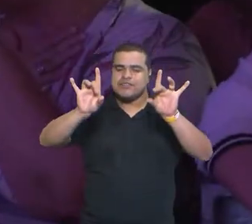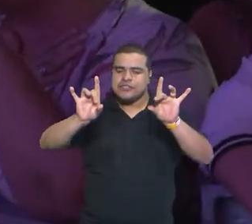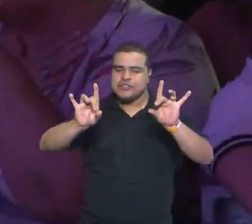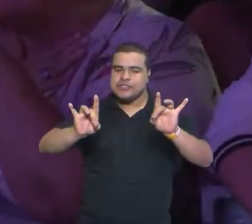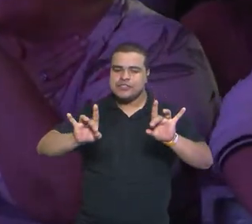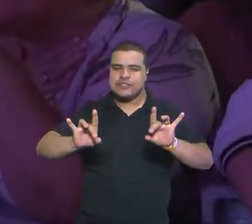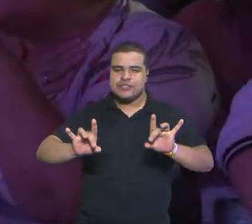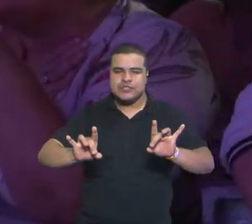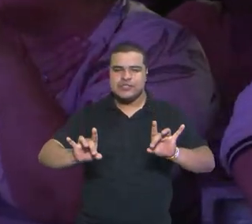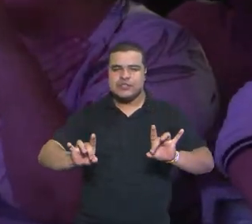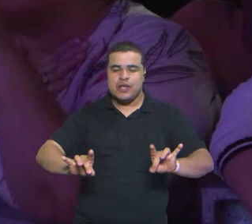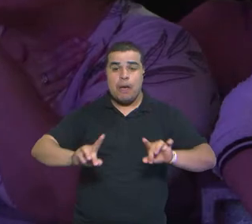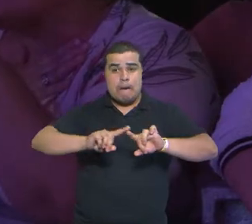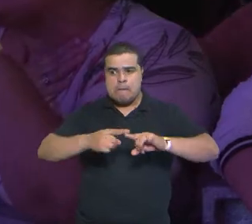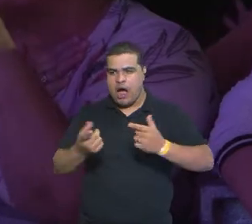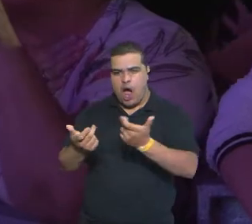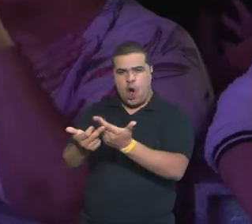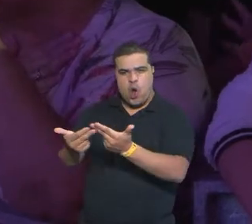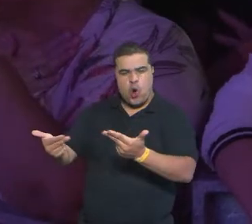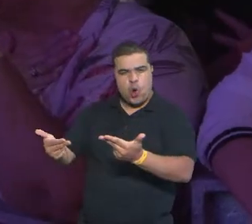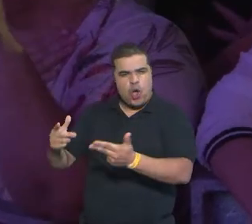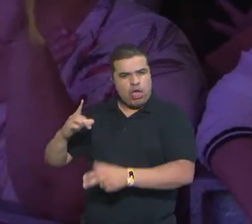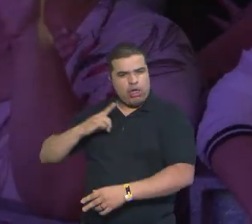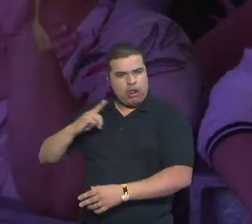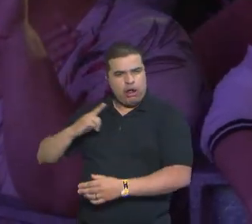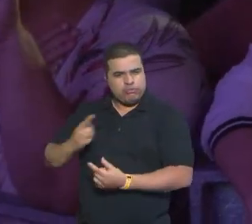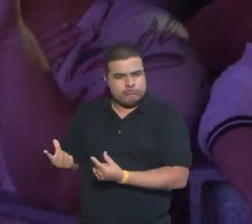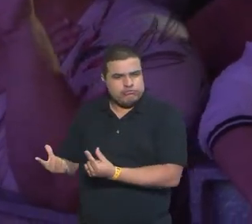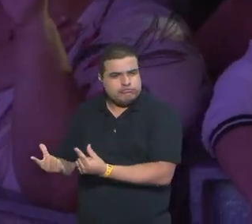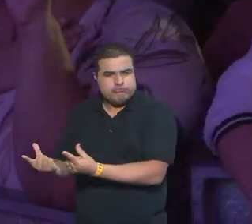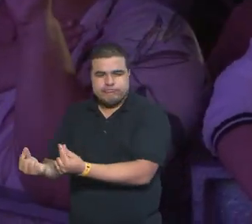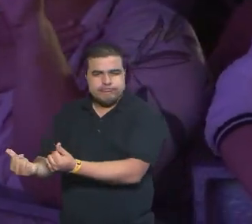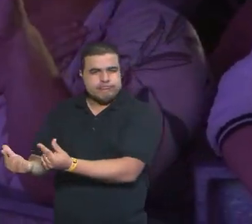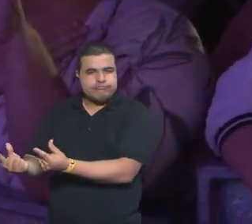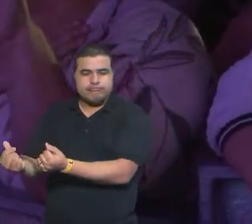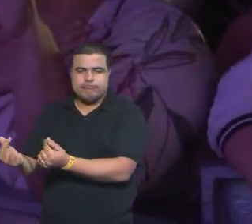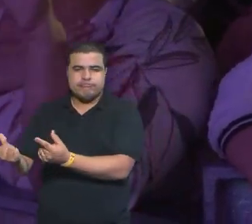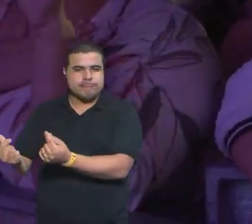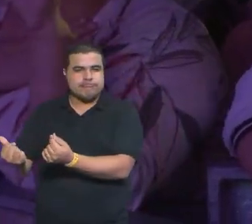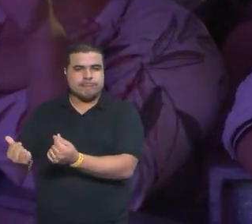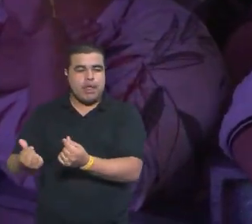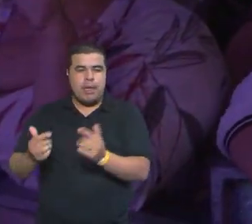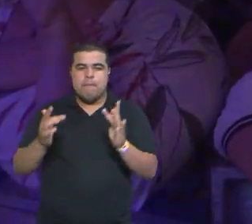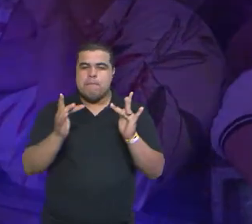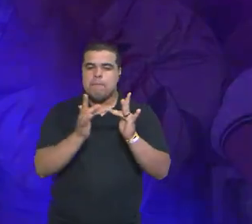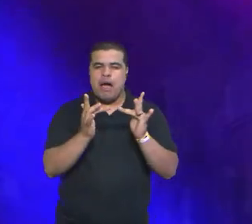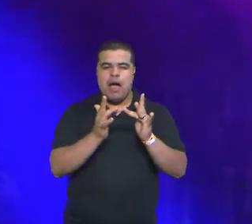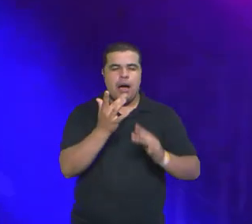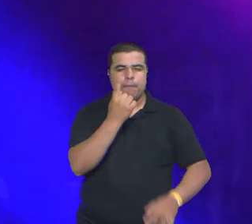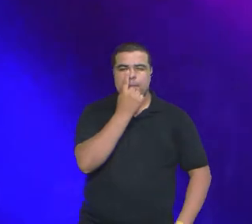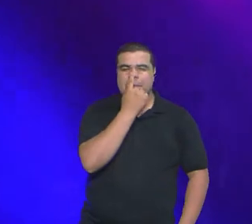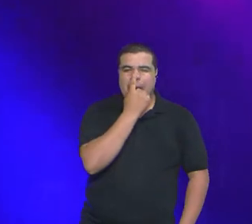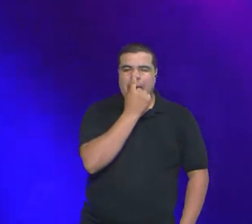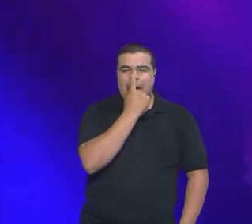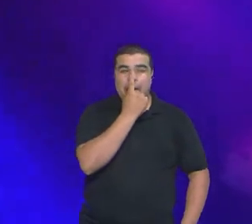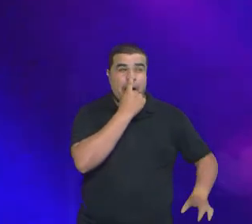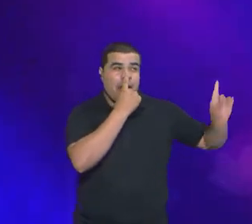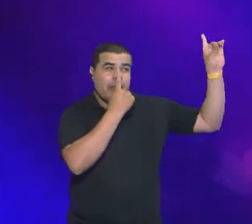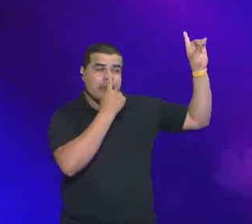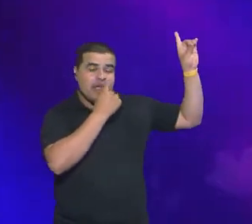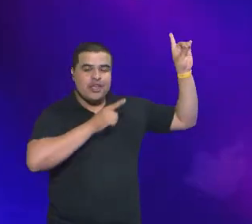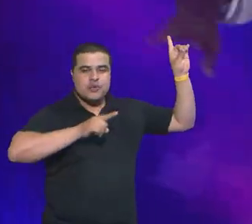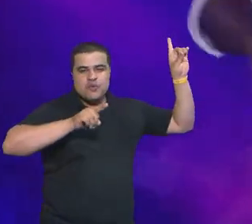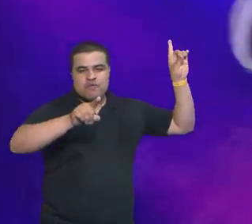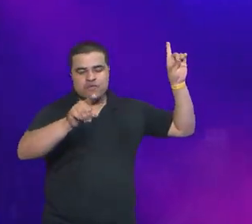Raridade não está aqui do que você possui ou que sabe fazer isso é mistério de